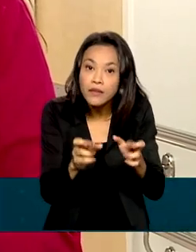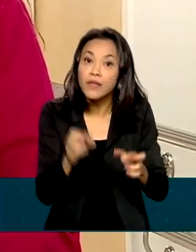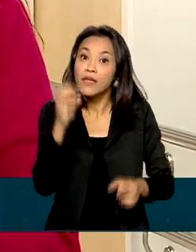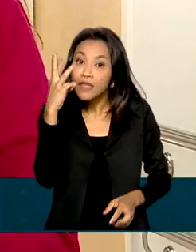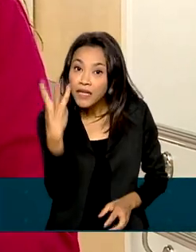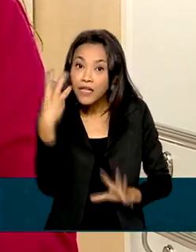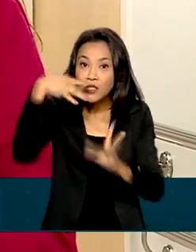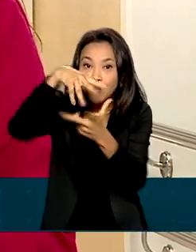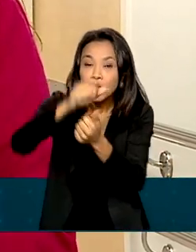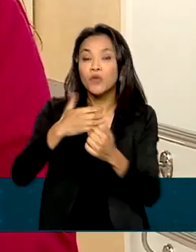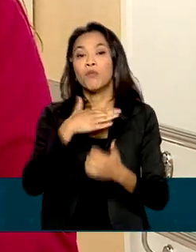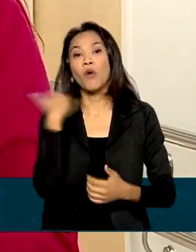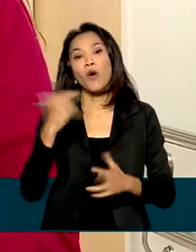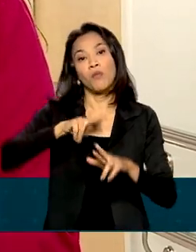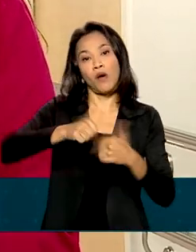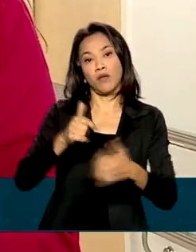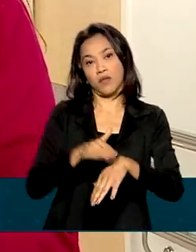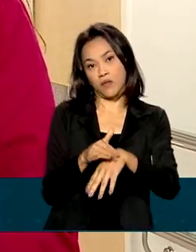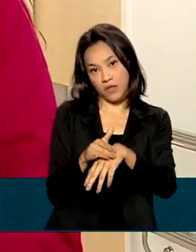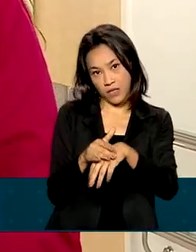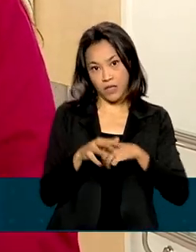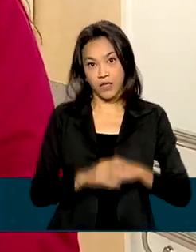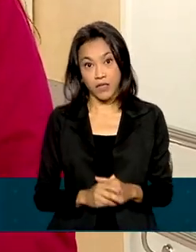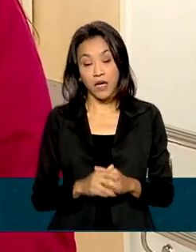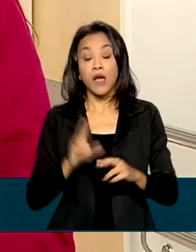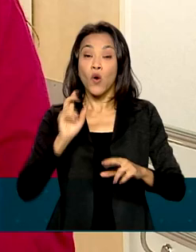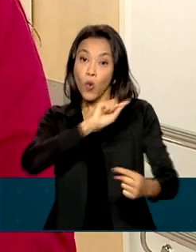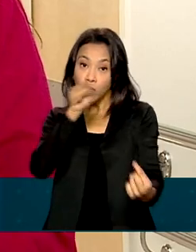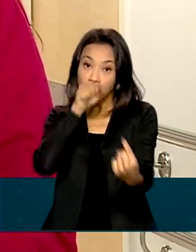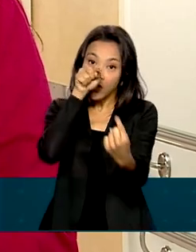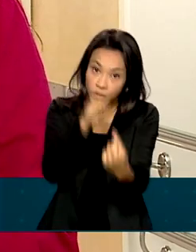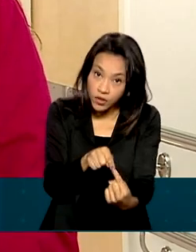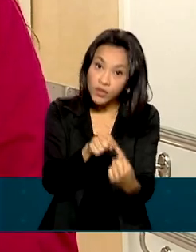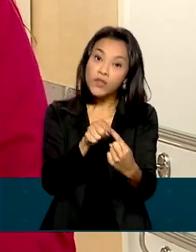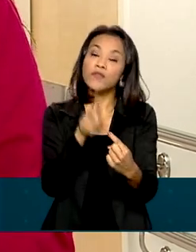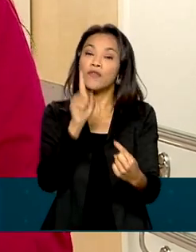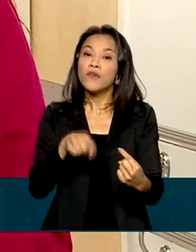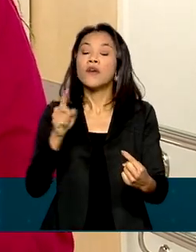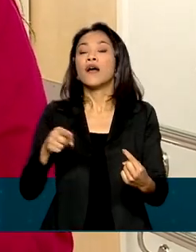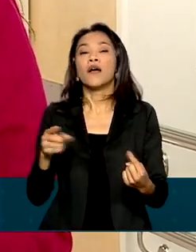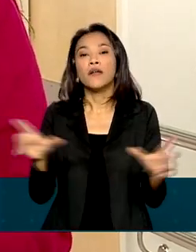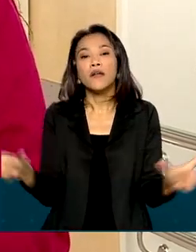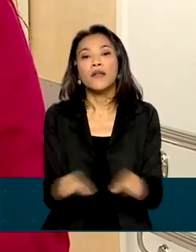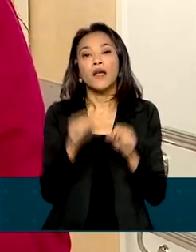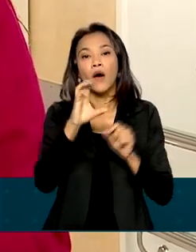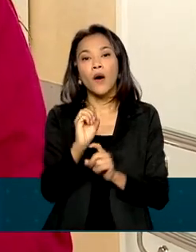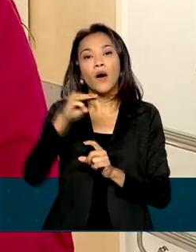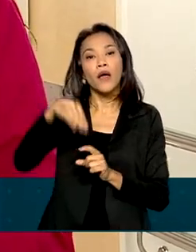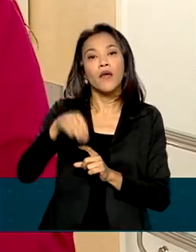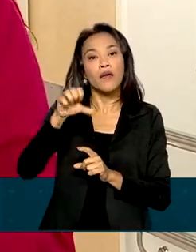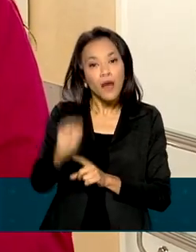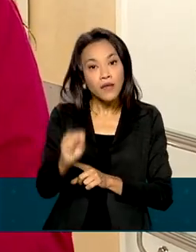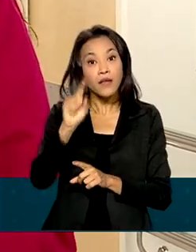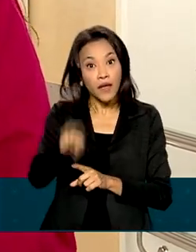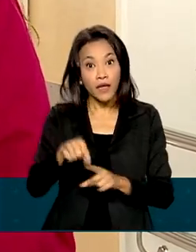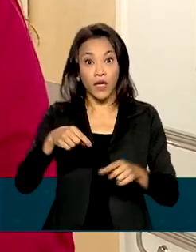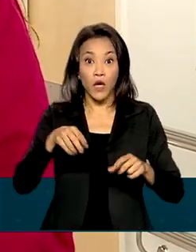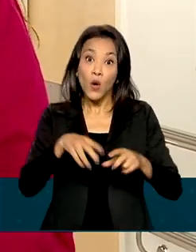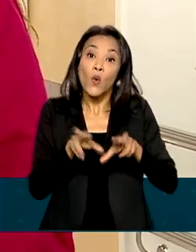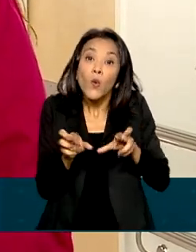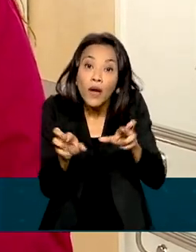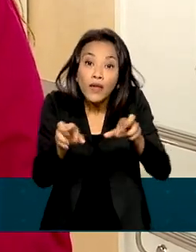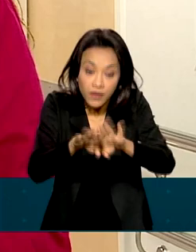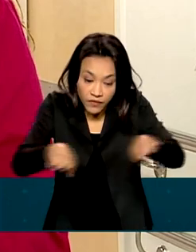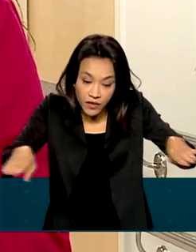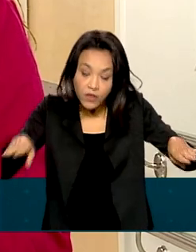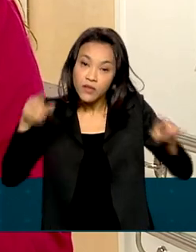perde a vida por causa da doença. Por isso, a meta da Organização Mundial da Saúde é tornar o câncer infantil uma